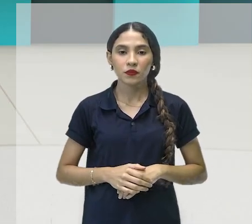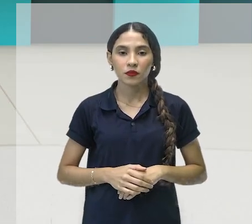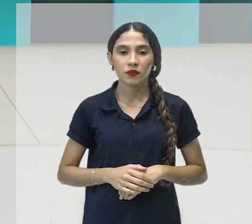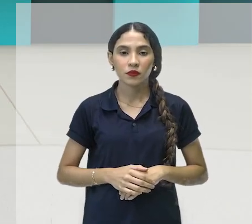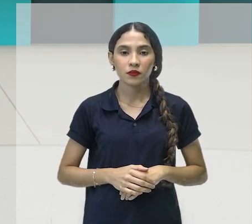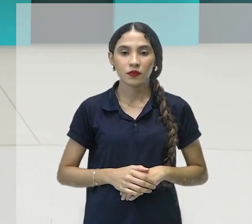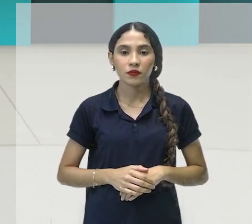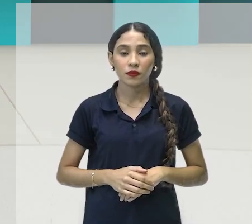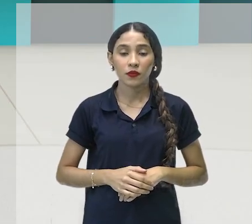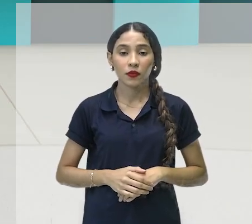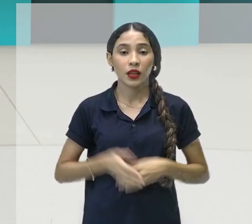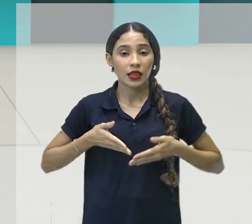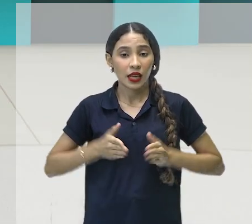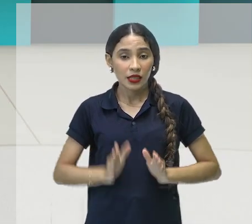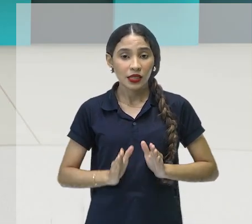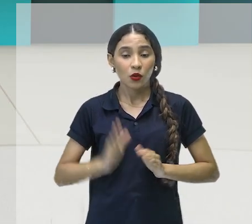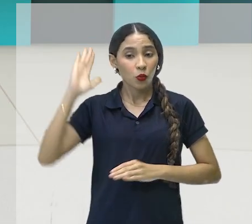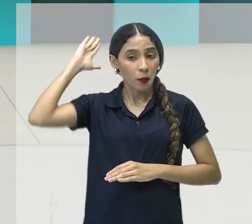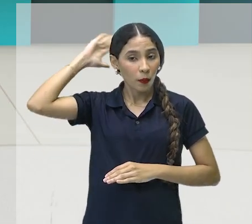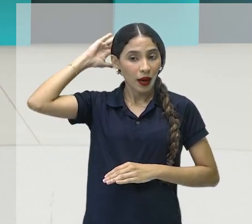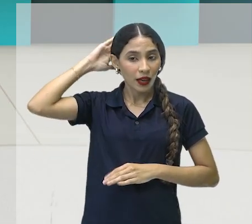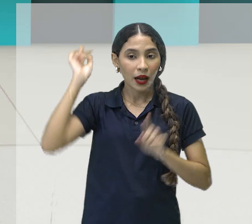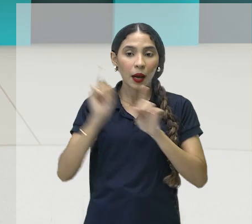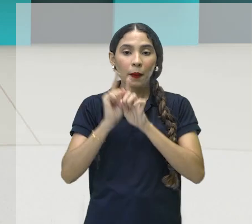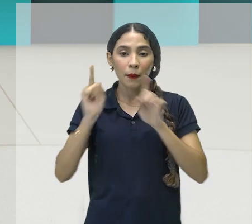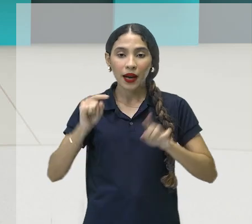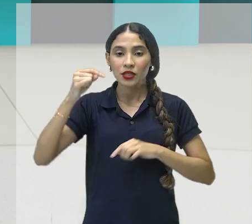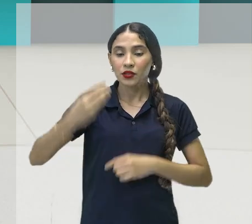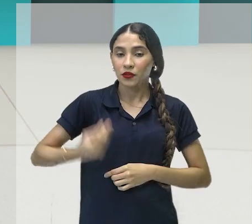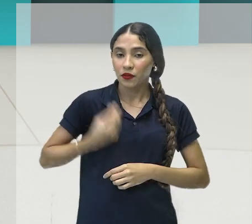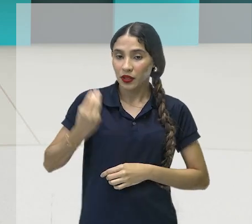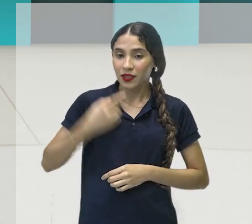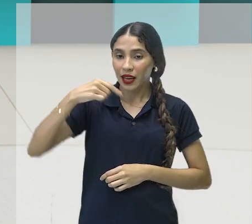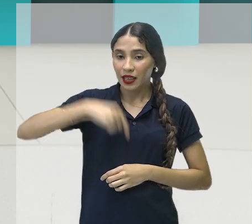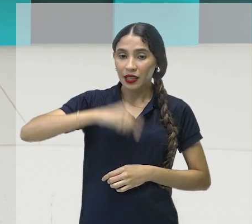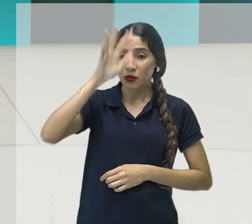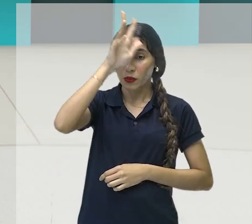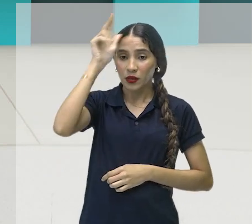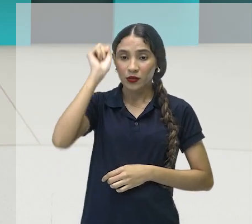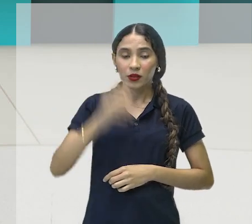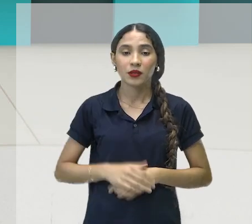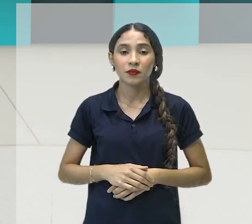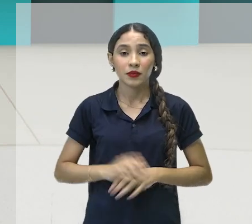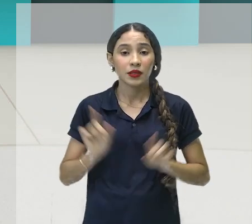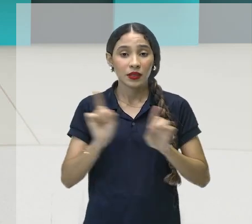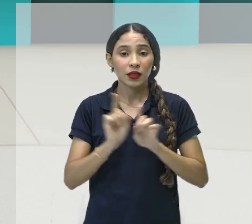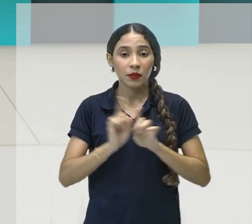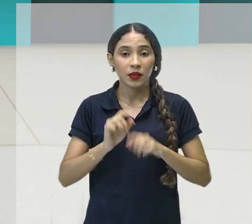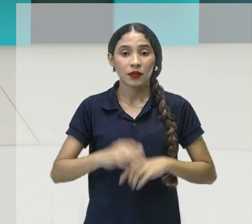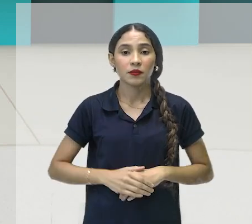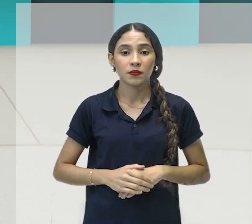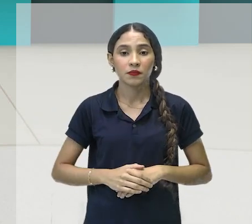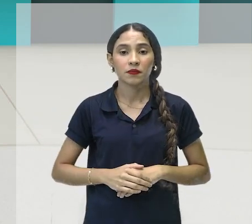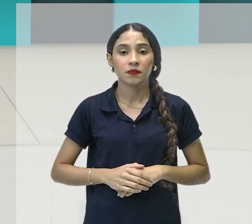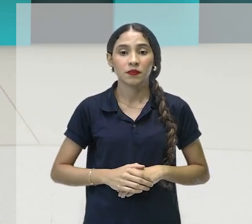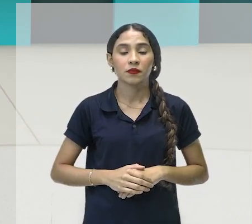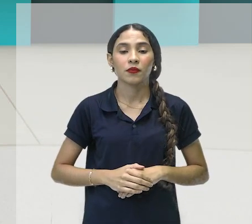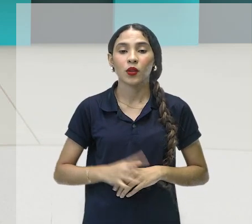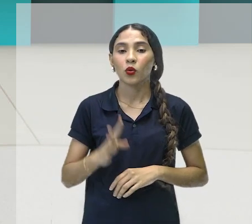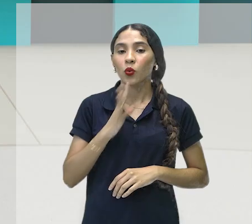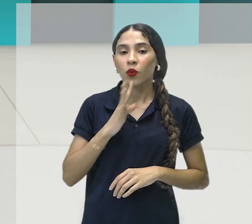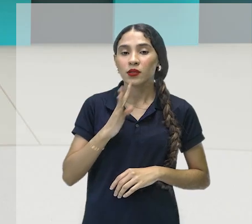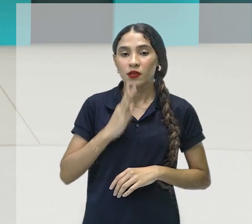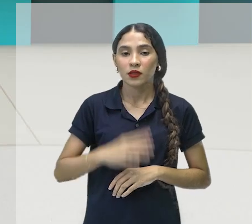de origem, ela nasceu no Pará, mas vive aqui no Amazonas. Ela é uma artista e ativista não